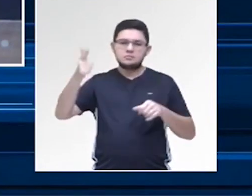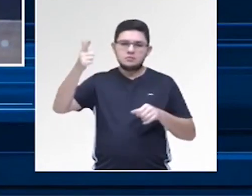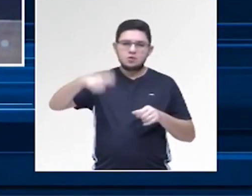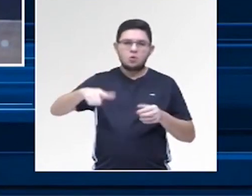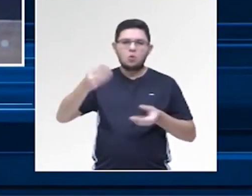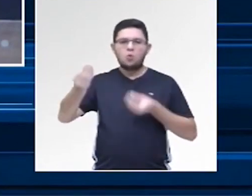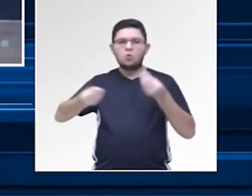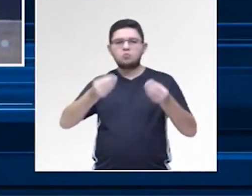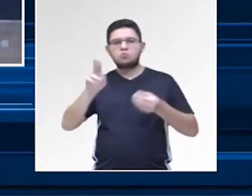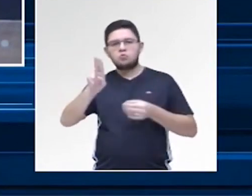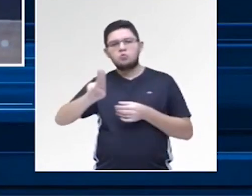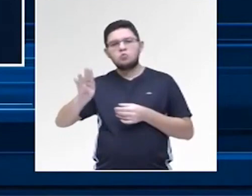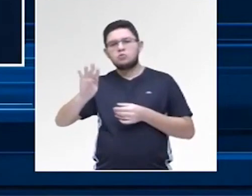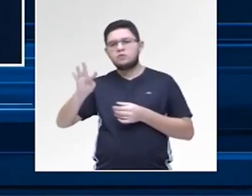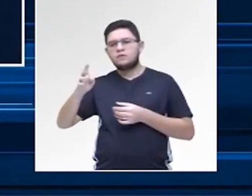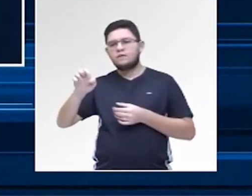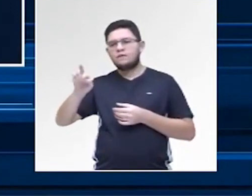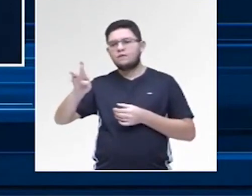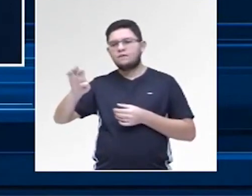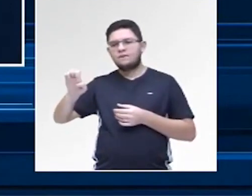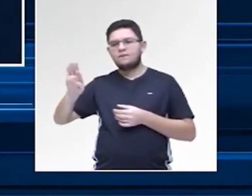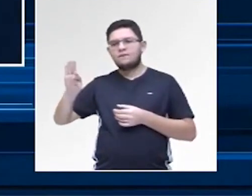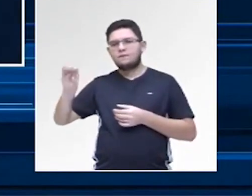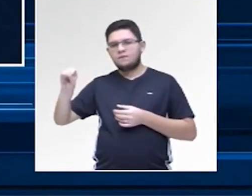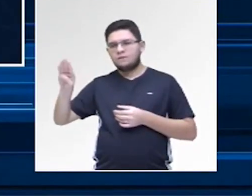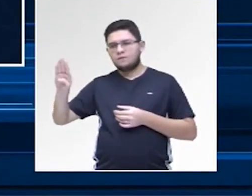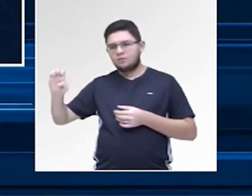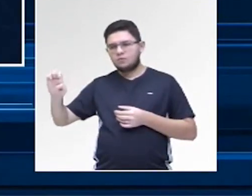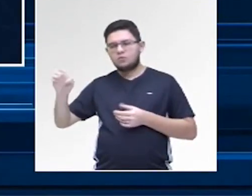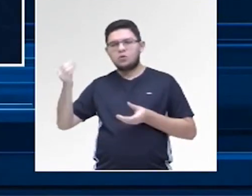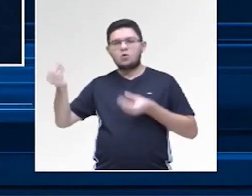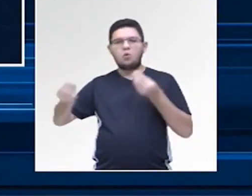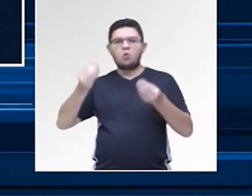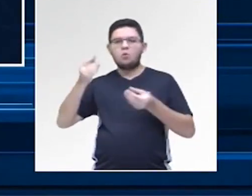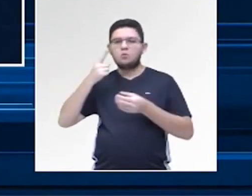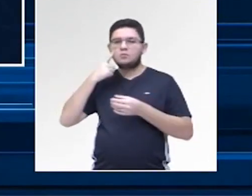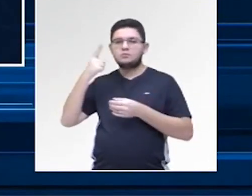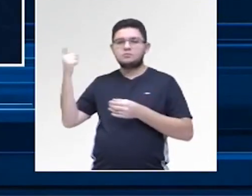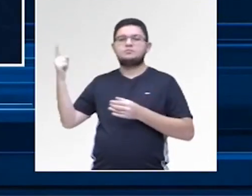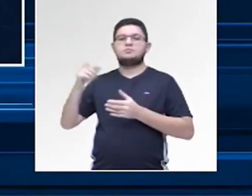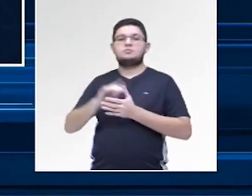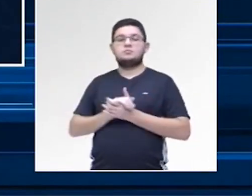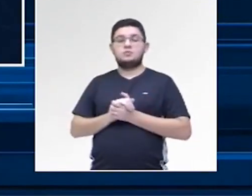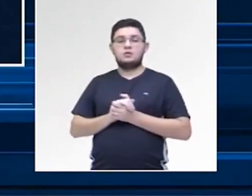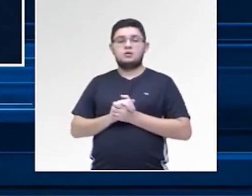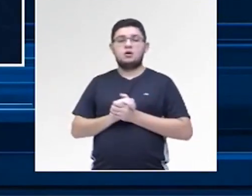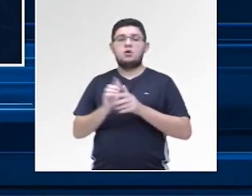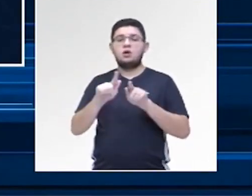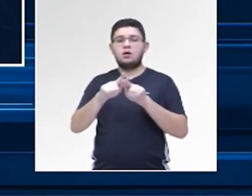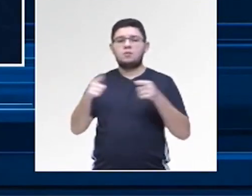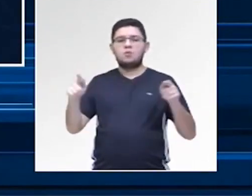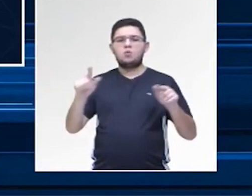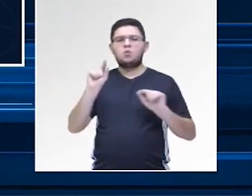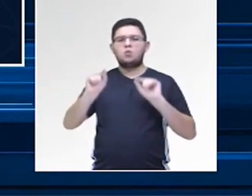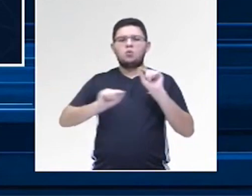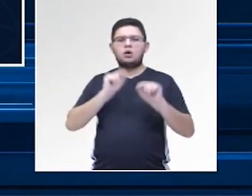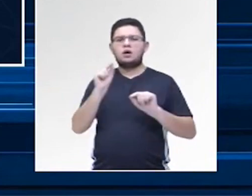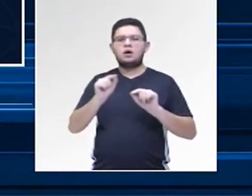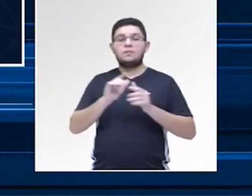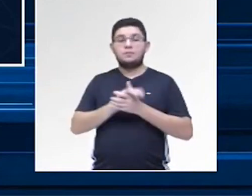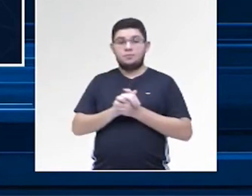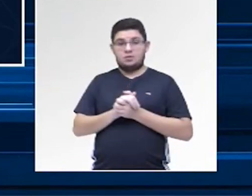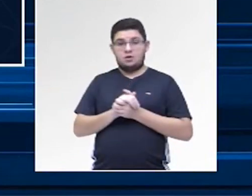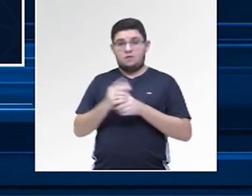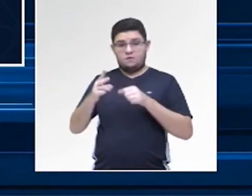to be no singular. Let's go. Bom, o grammar de hoje, né, trata do verbo there to be no singular,